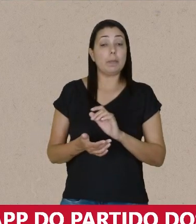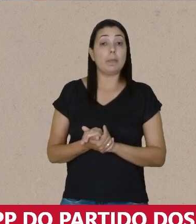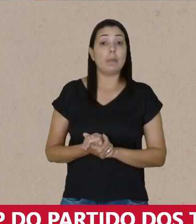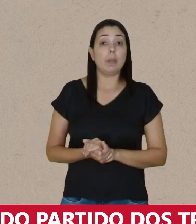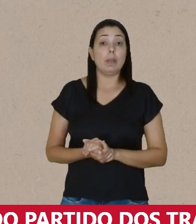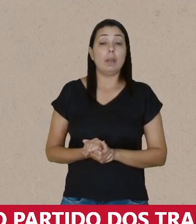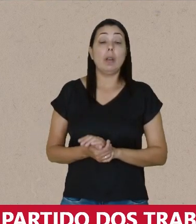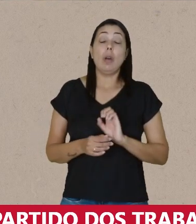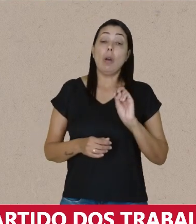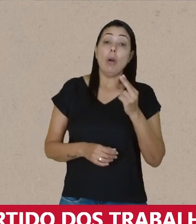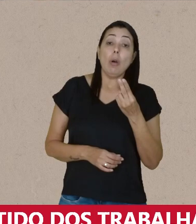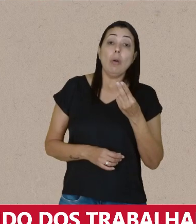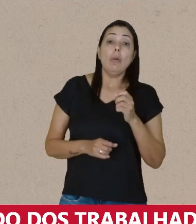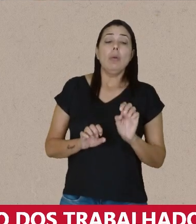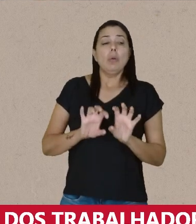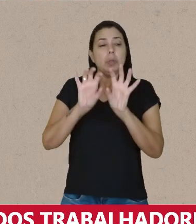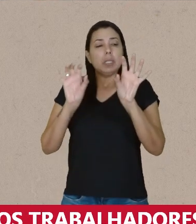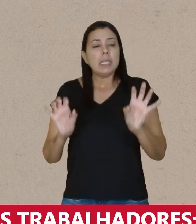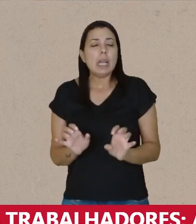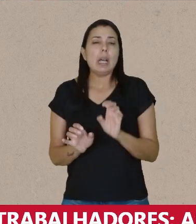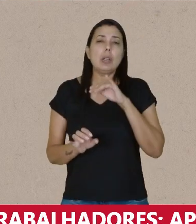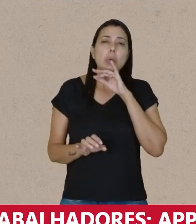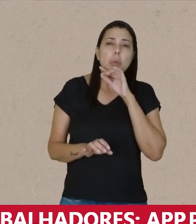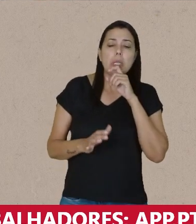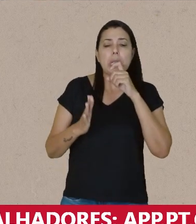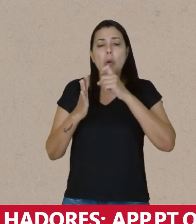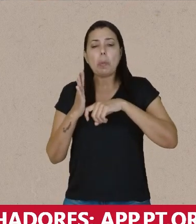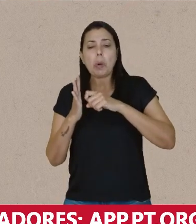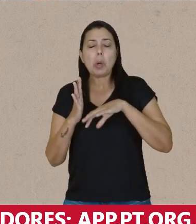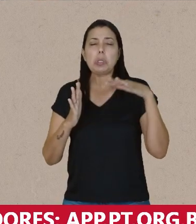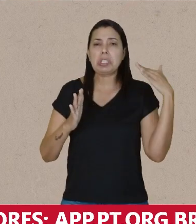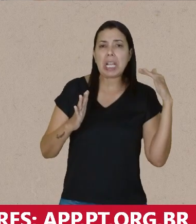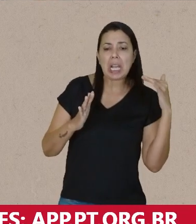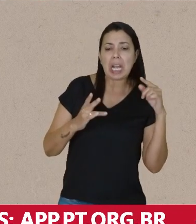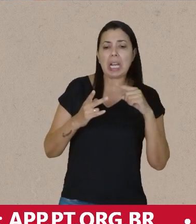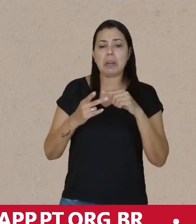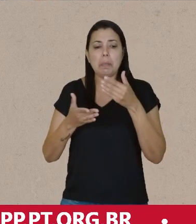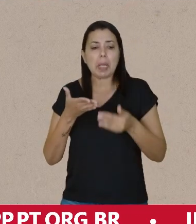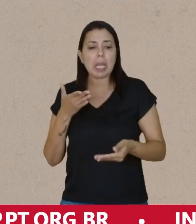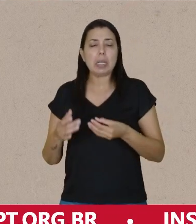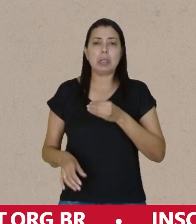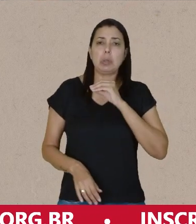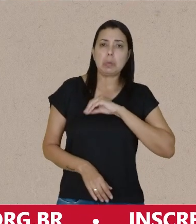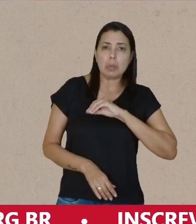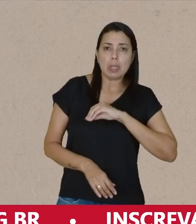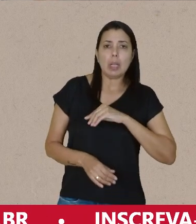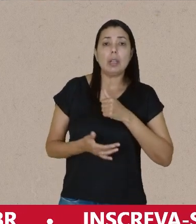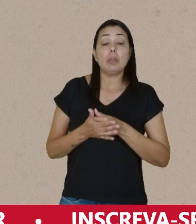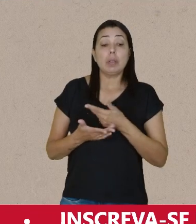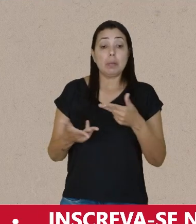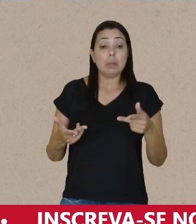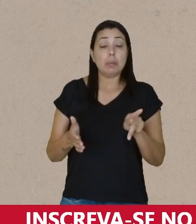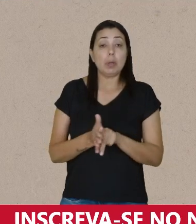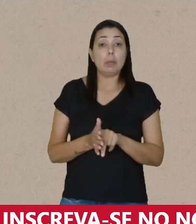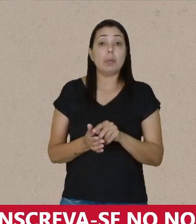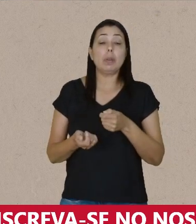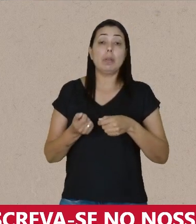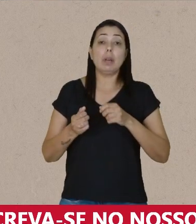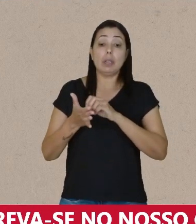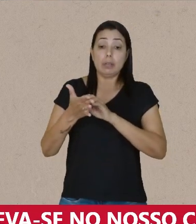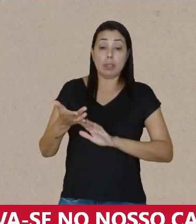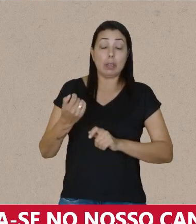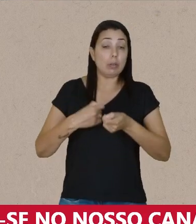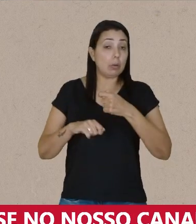pública brasileira. Ou seja, é um quadro muito ruim, que combina a inflação de oferta, queda da renda e impacto dos juros sobre a atividade econômica que